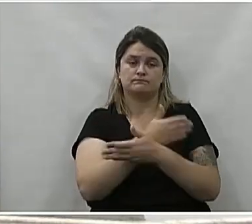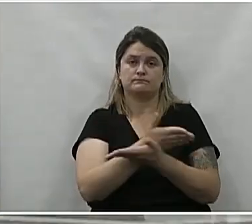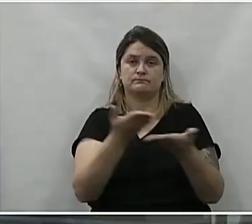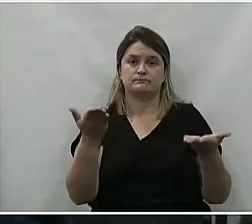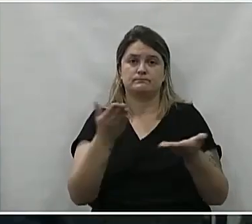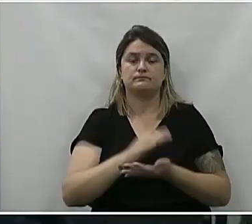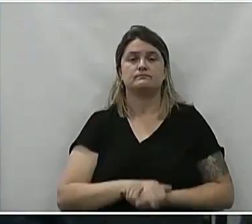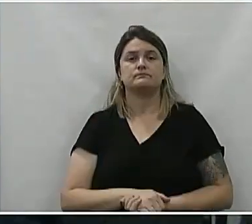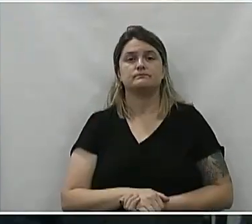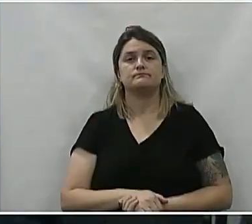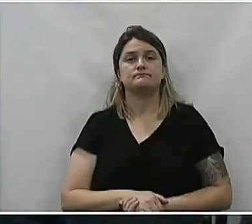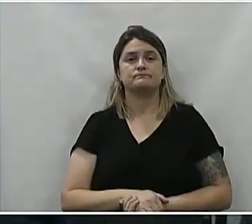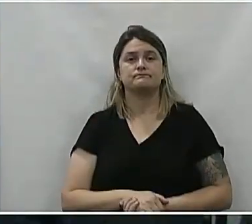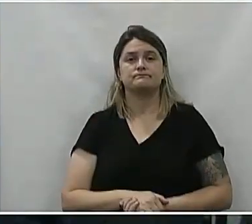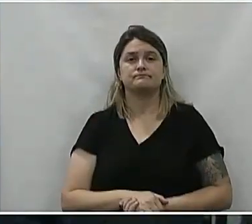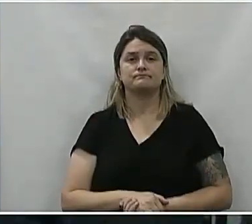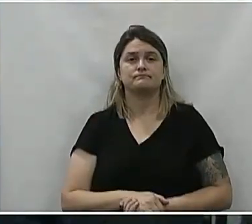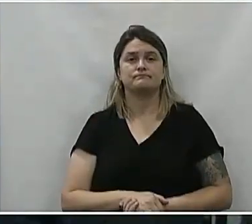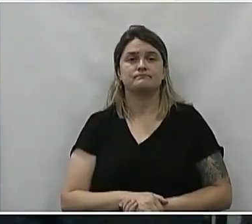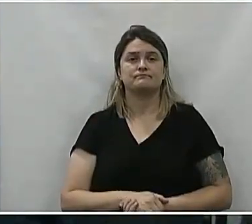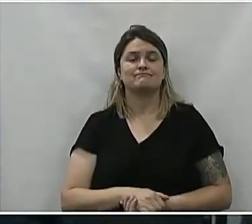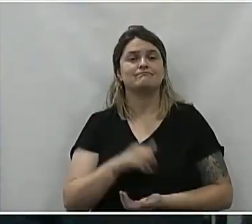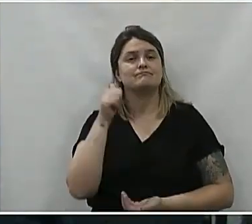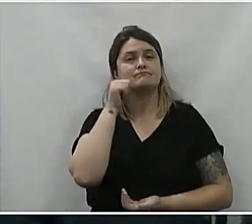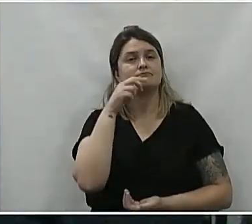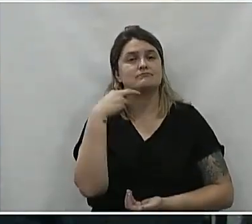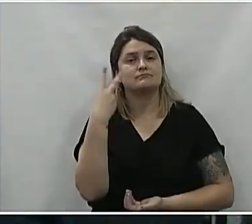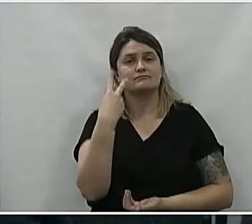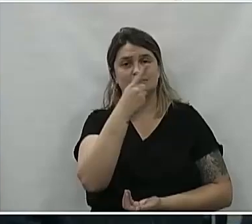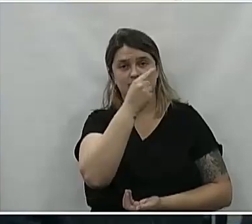todos Com a palavra Vereadora Alandra